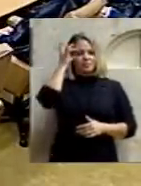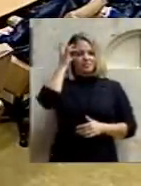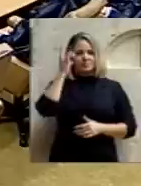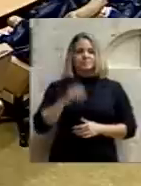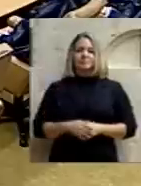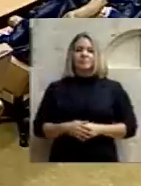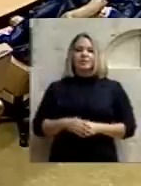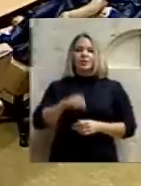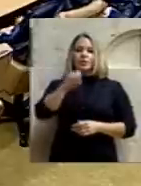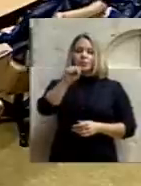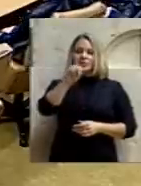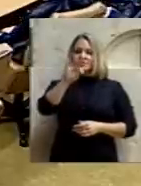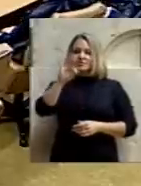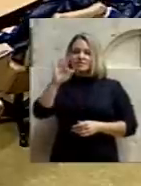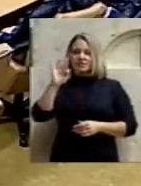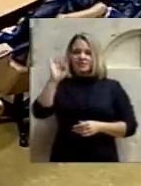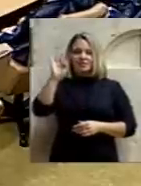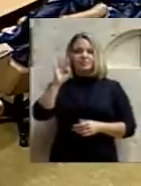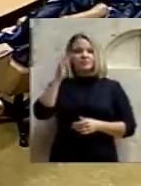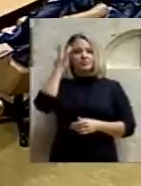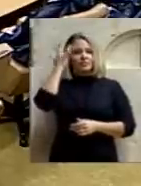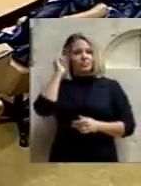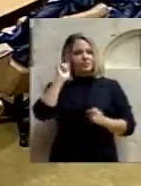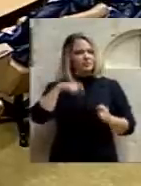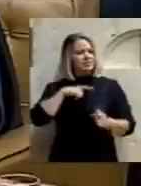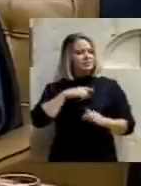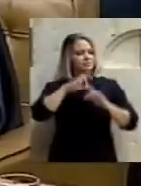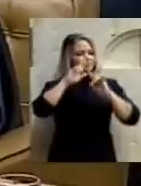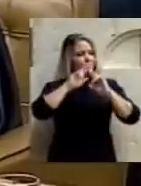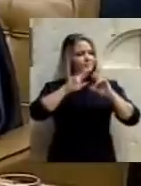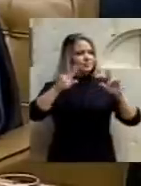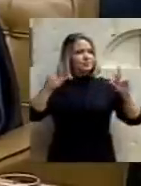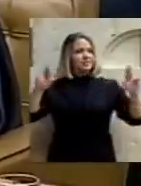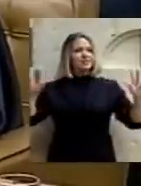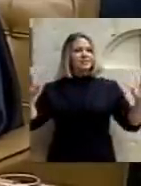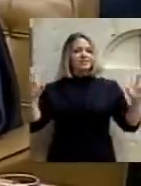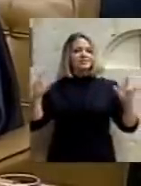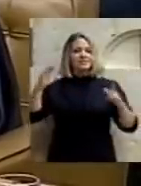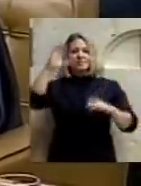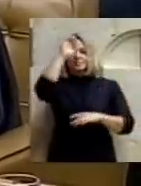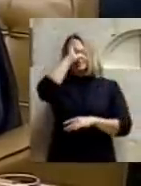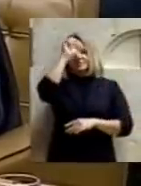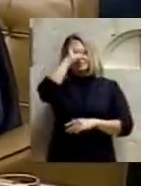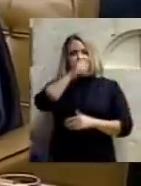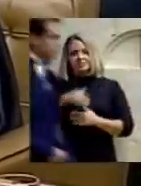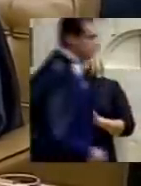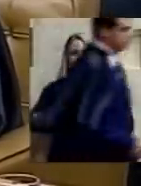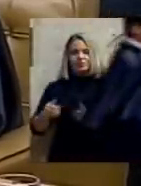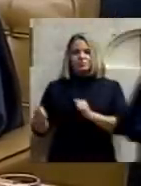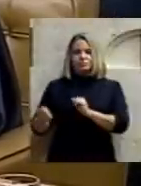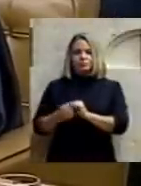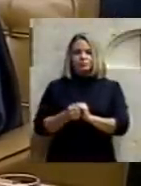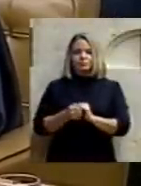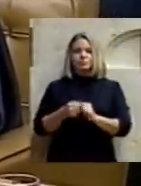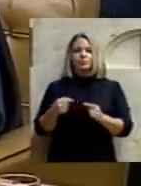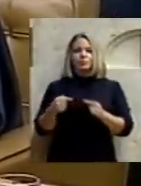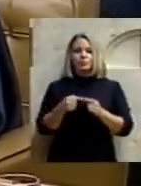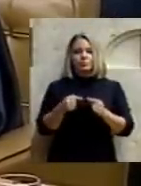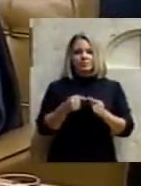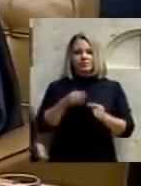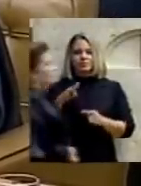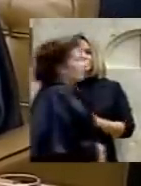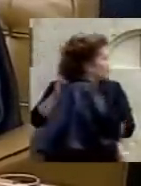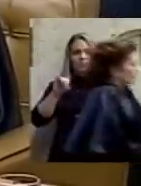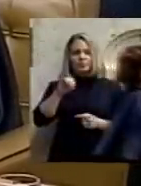Supremo Tribunal Federal de amanhã terá difíceis missões. Litígios relacionados à bioética, à exploração do petróleo na região